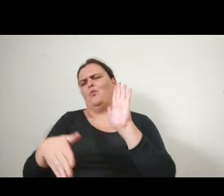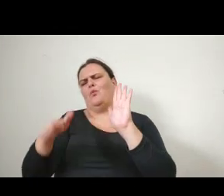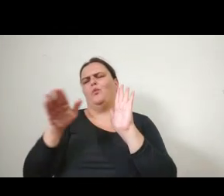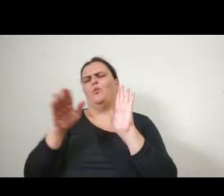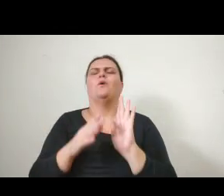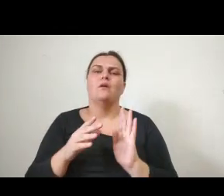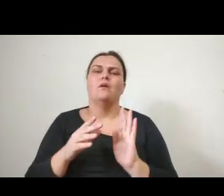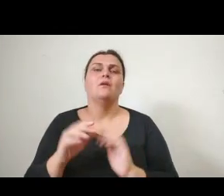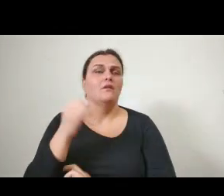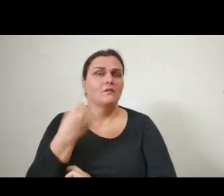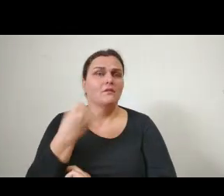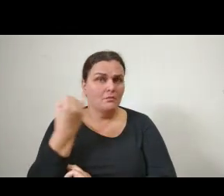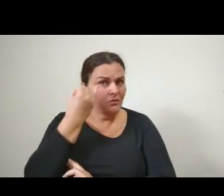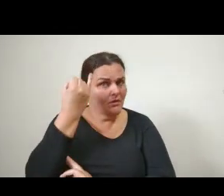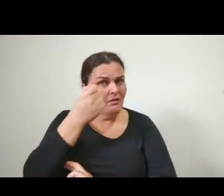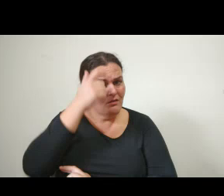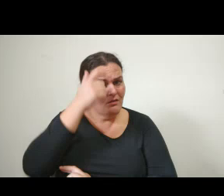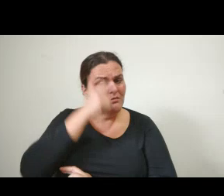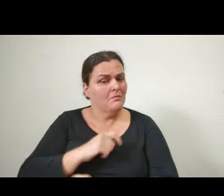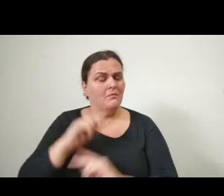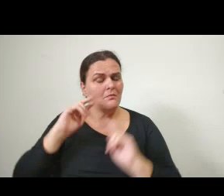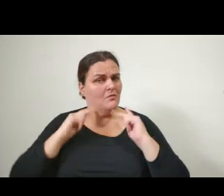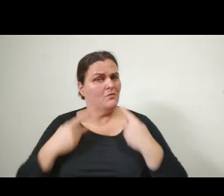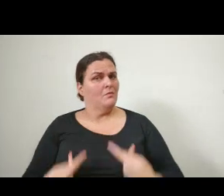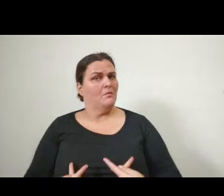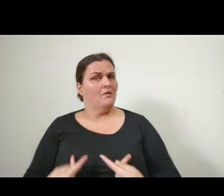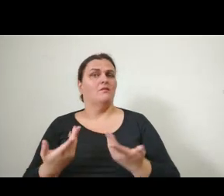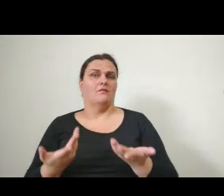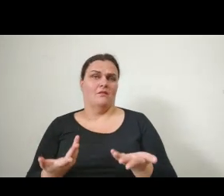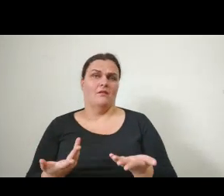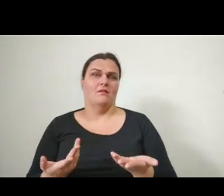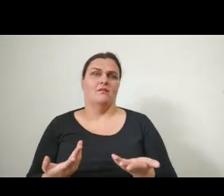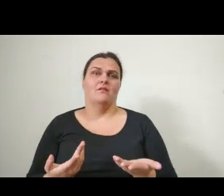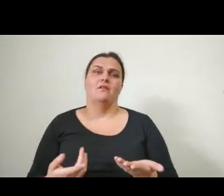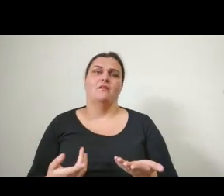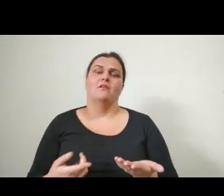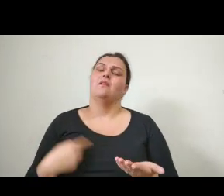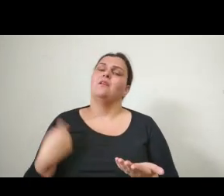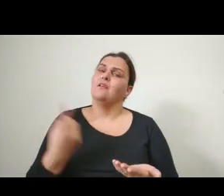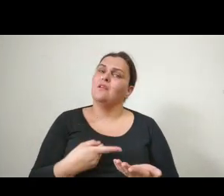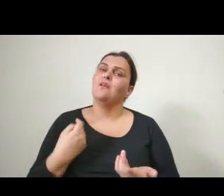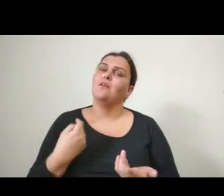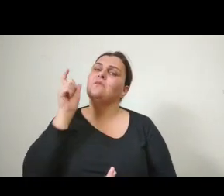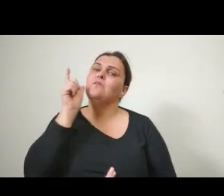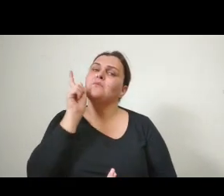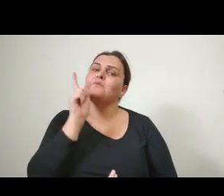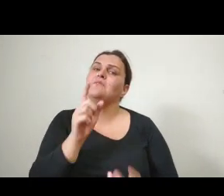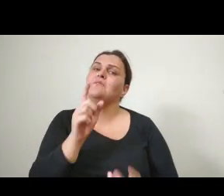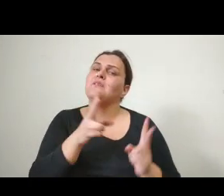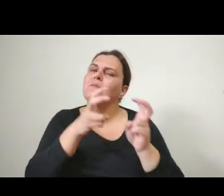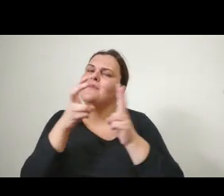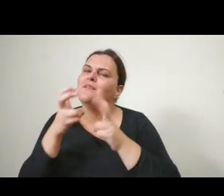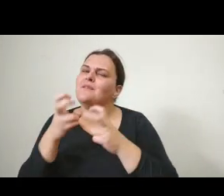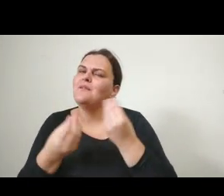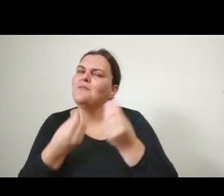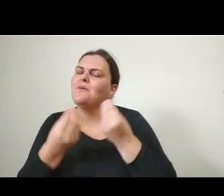ser perdidos, né, a partir dos impactos das mudanças climáticas na